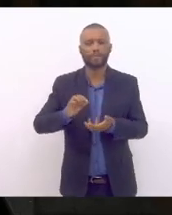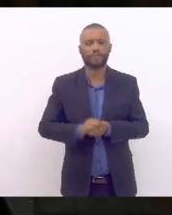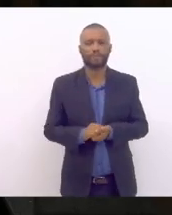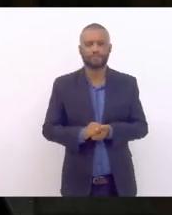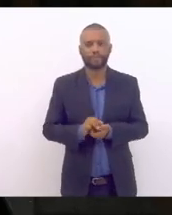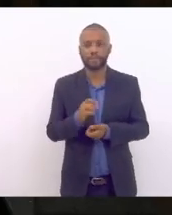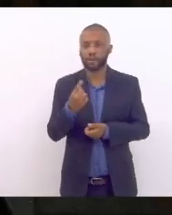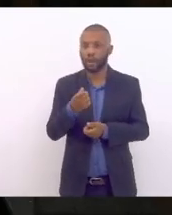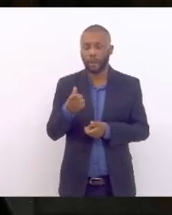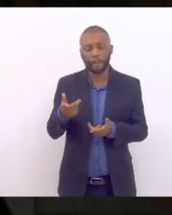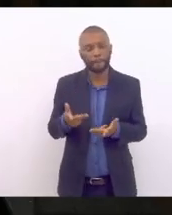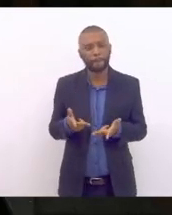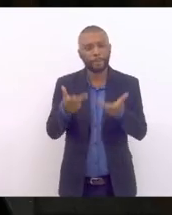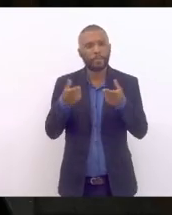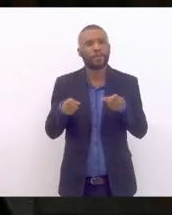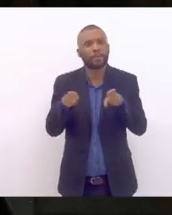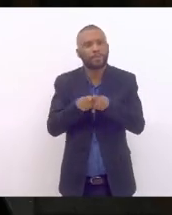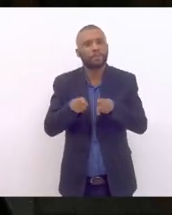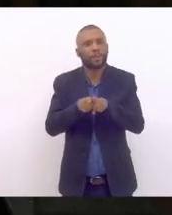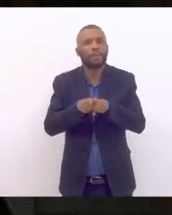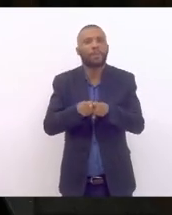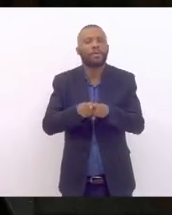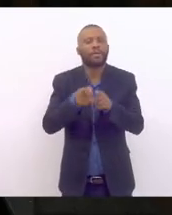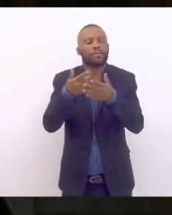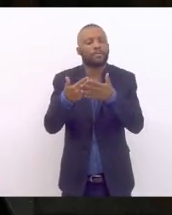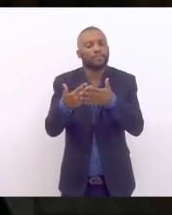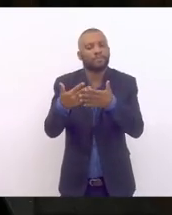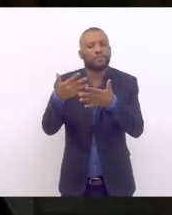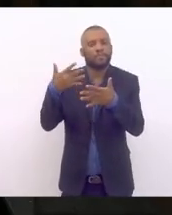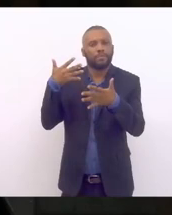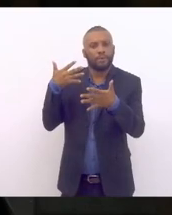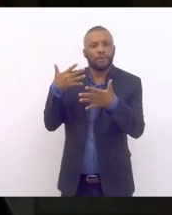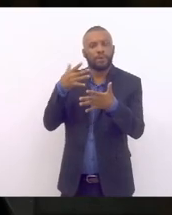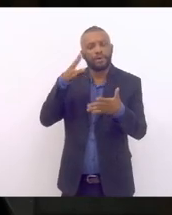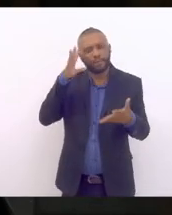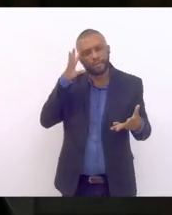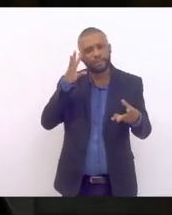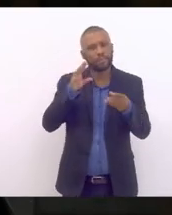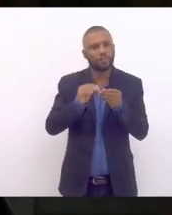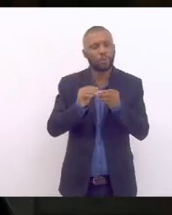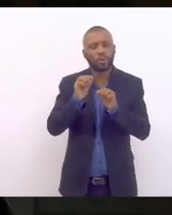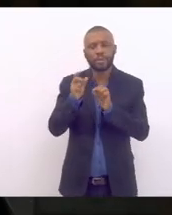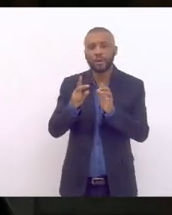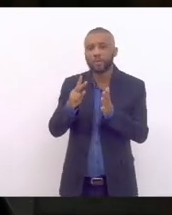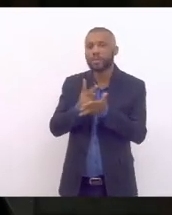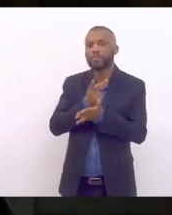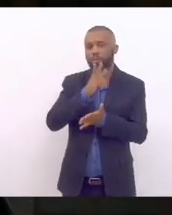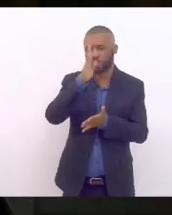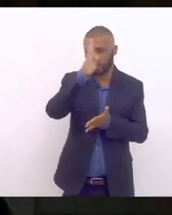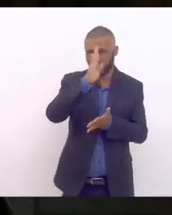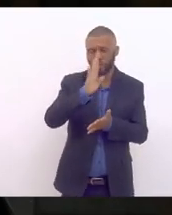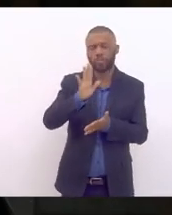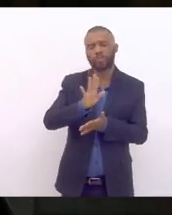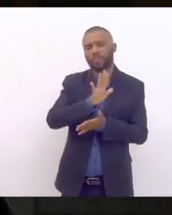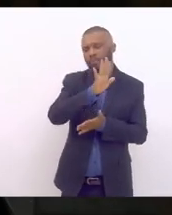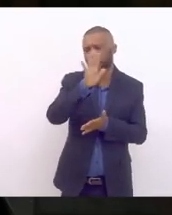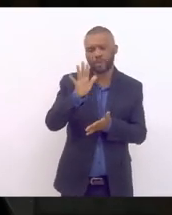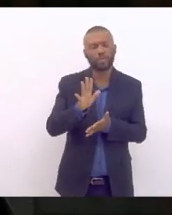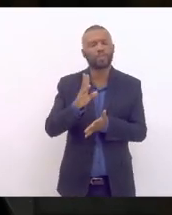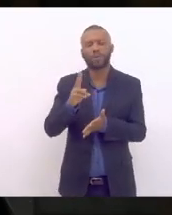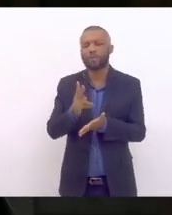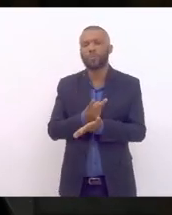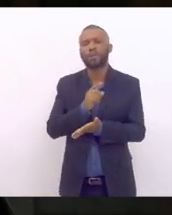choramos também para a história recente vamos entender que o que está acontecendo no Brasil Deputado Luiz Paulo